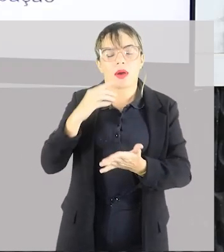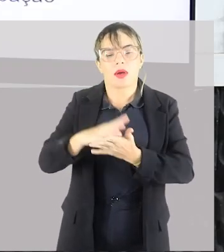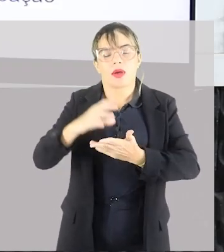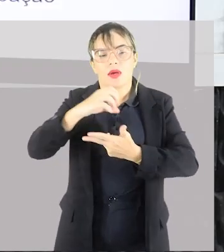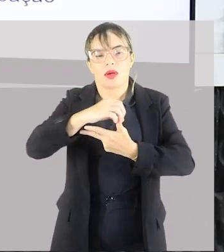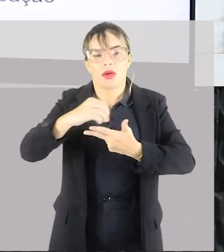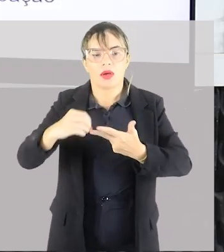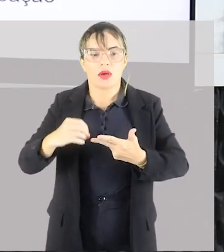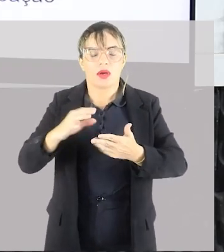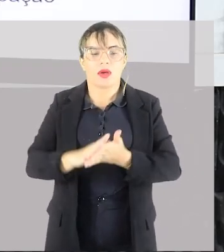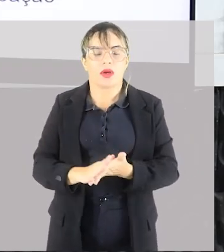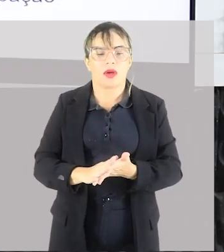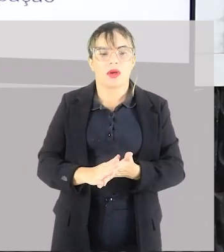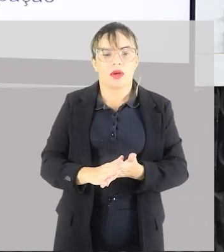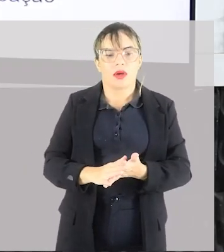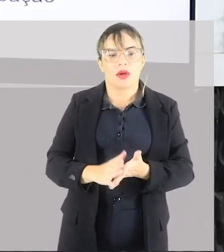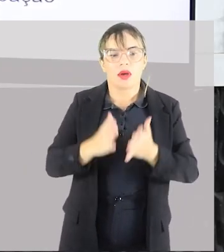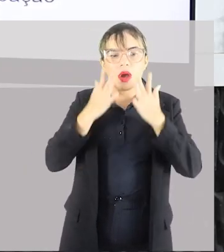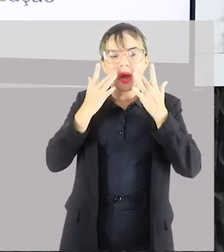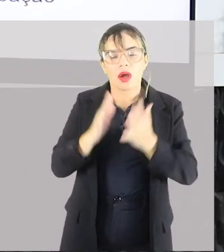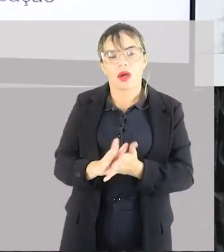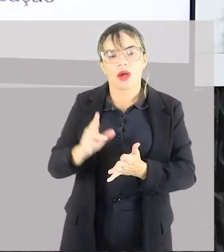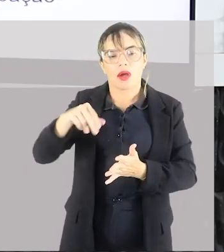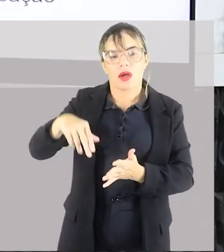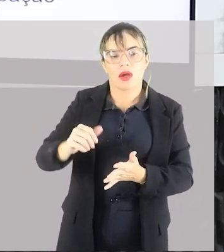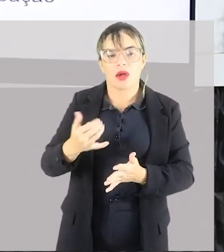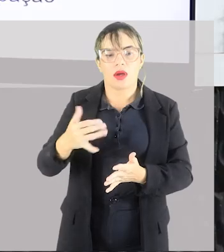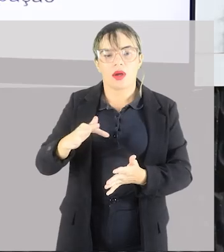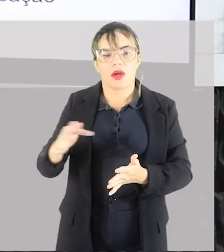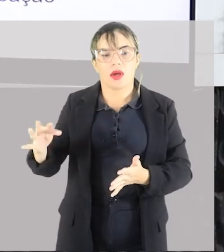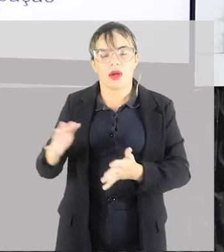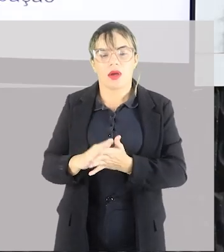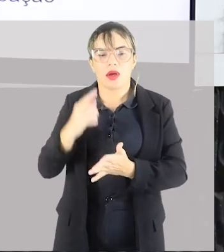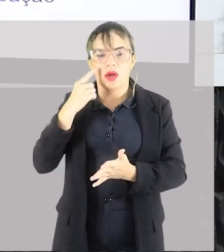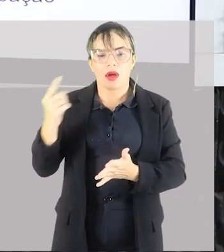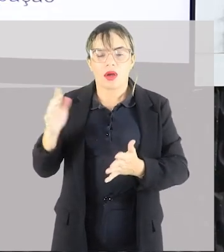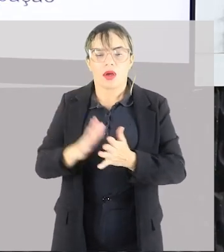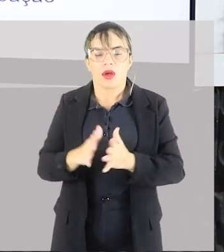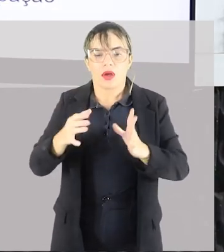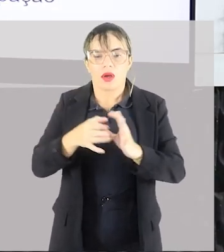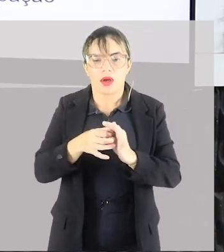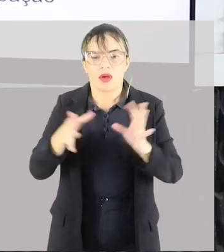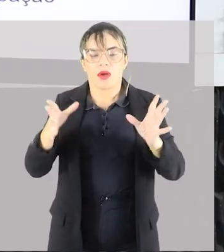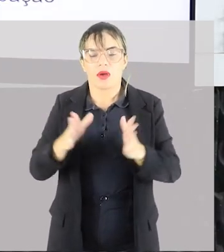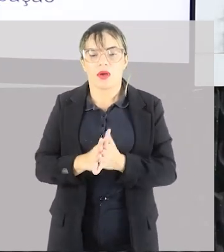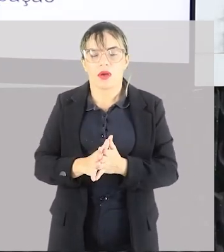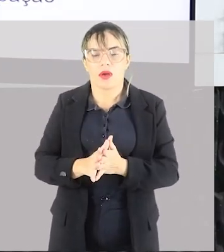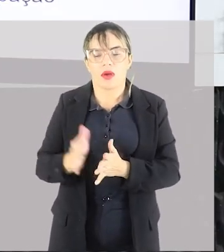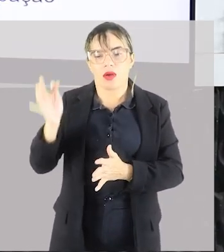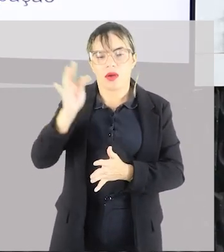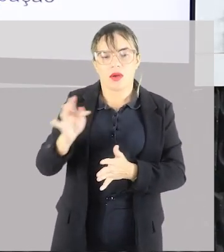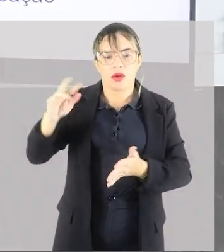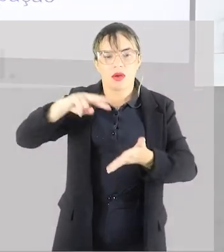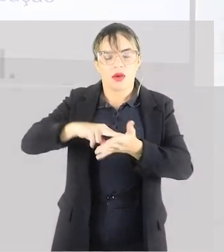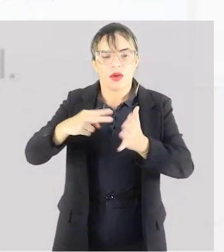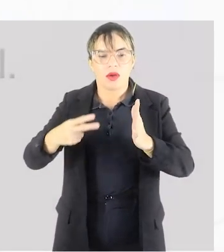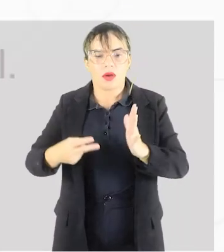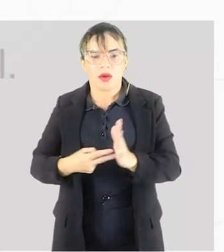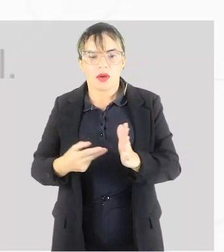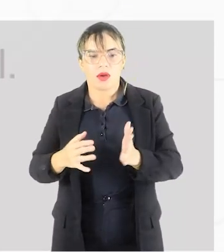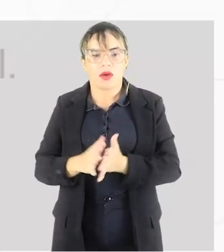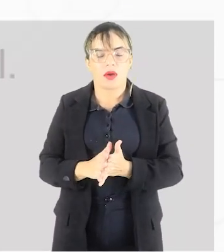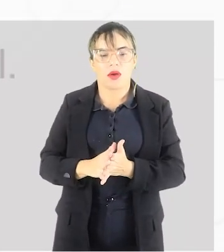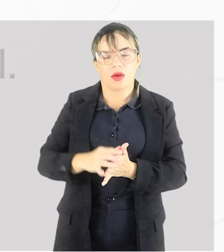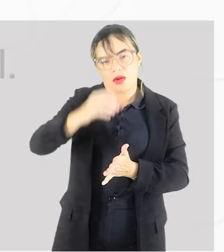Enem. Arte naïf ou naïf, né, é o que a gente chama de arte espontânea. Naïf, ou naïf em francês, significa